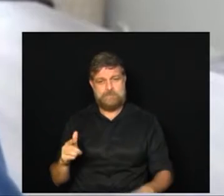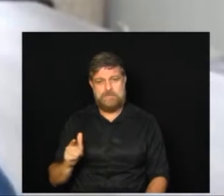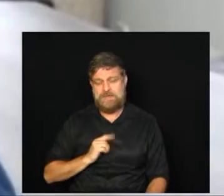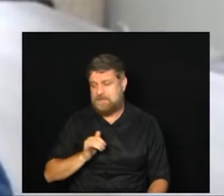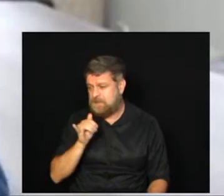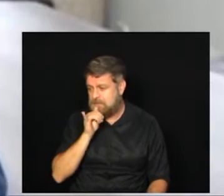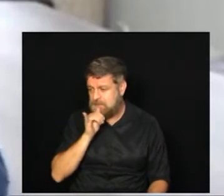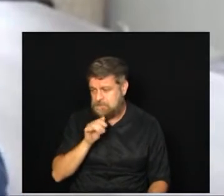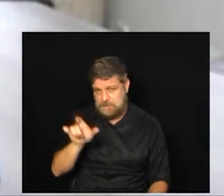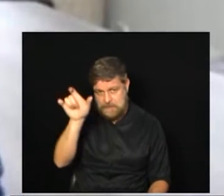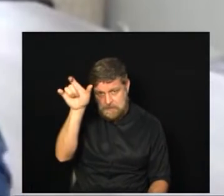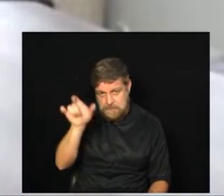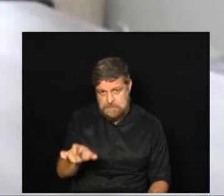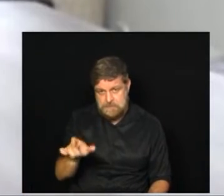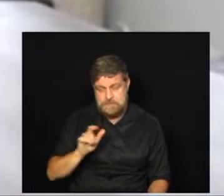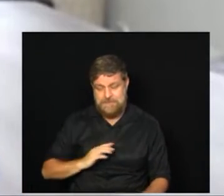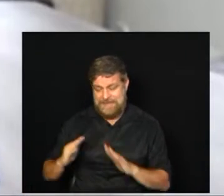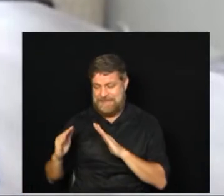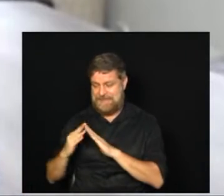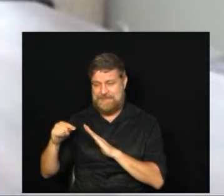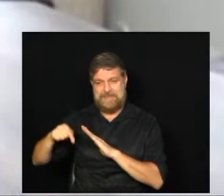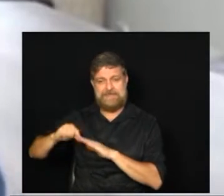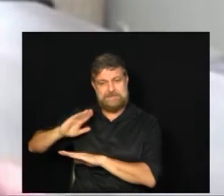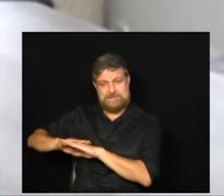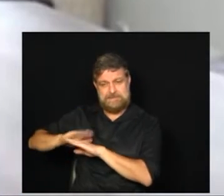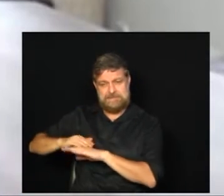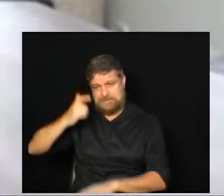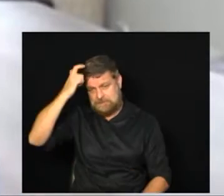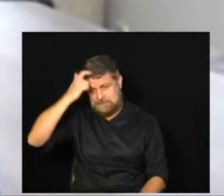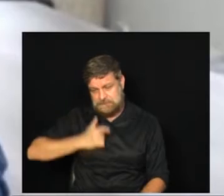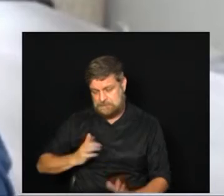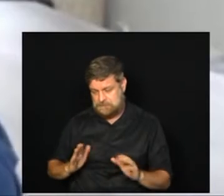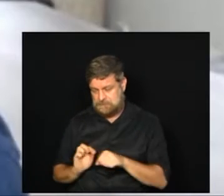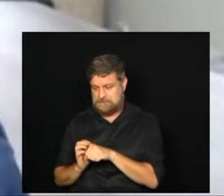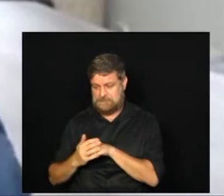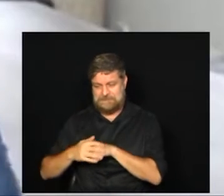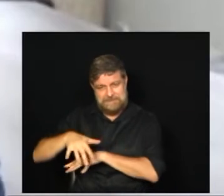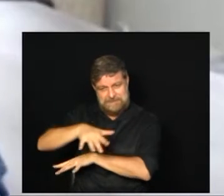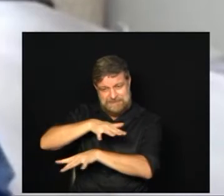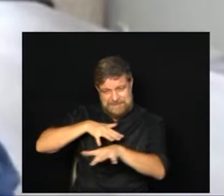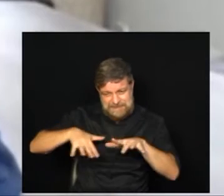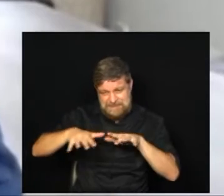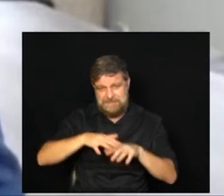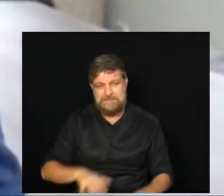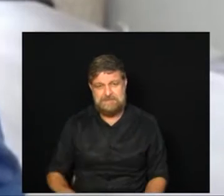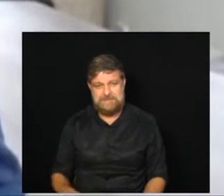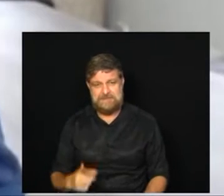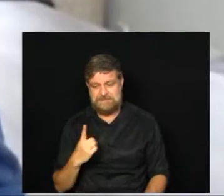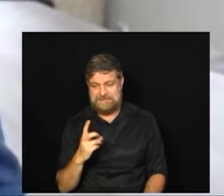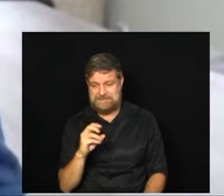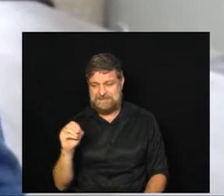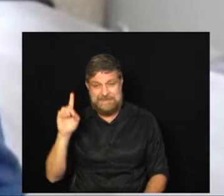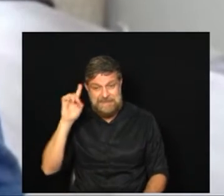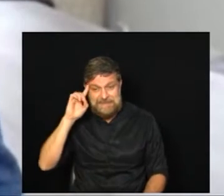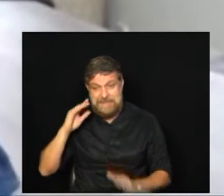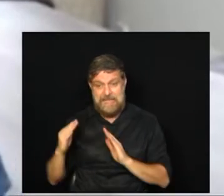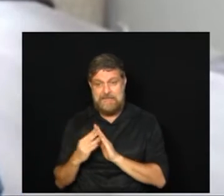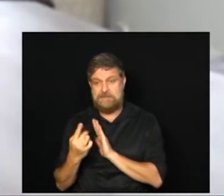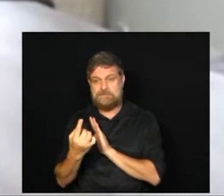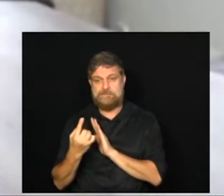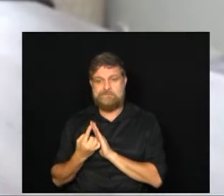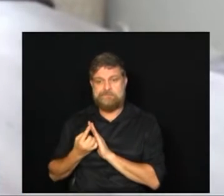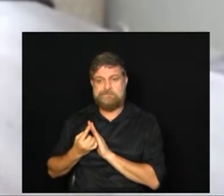você fazer dentro de casa, né? Eu passei grande parte da pandemia, os quase 150 dias dentro de casa, mas o que